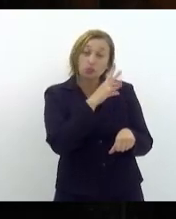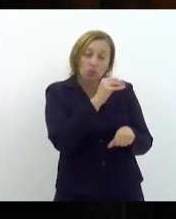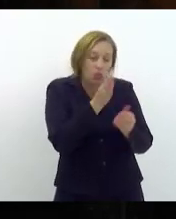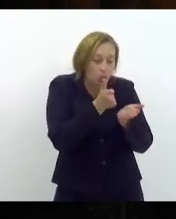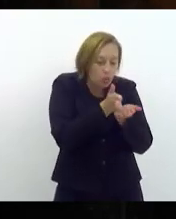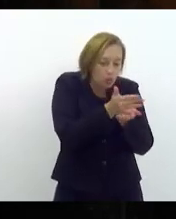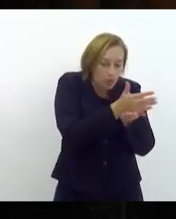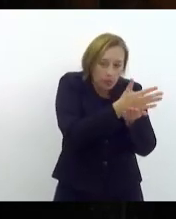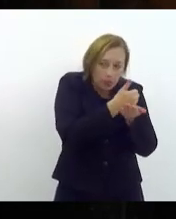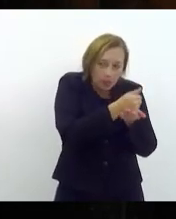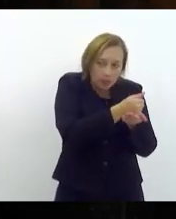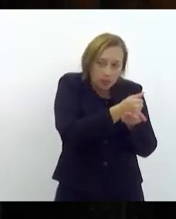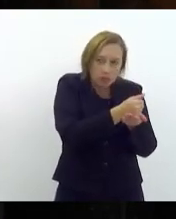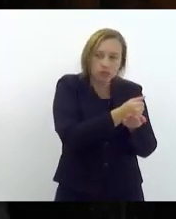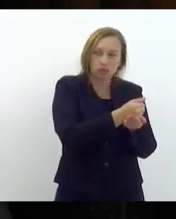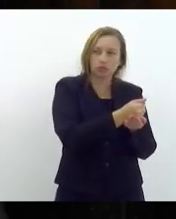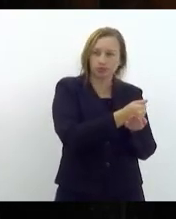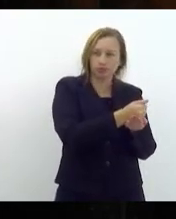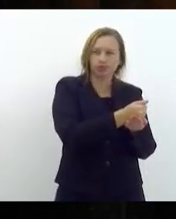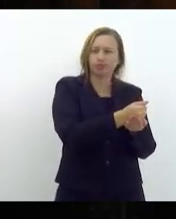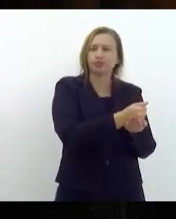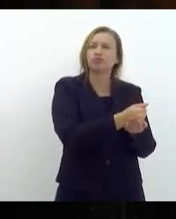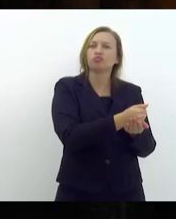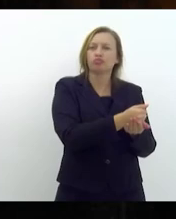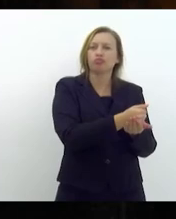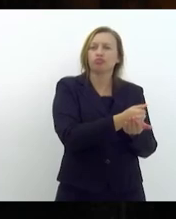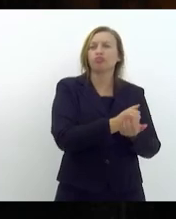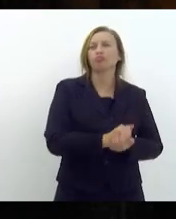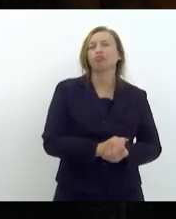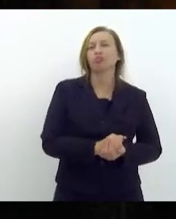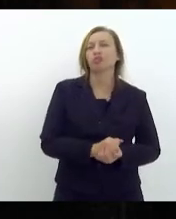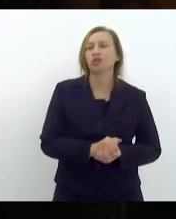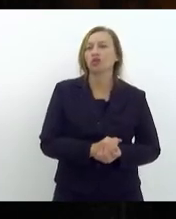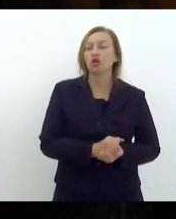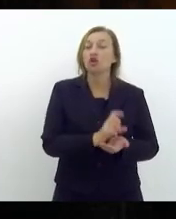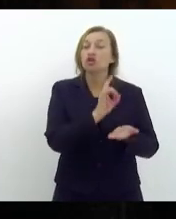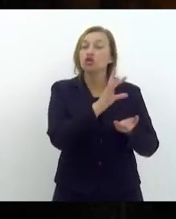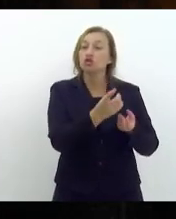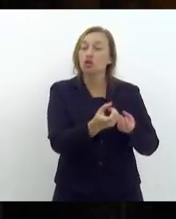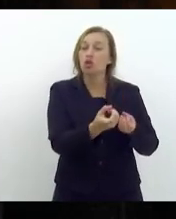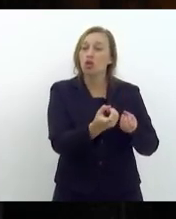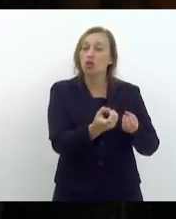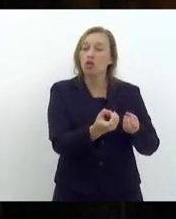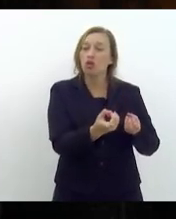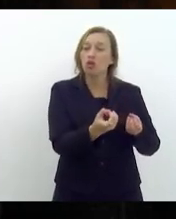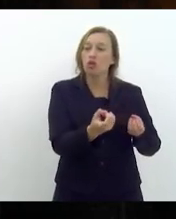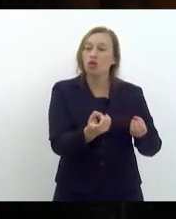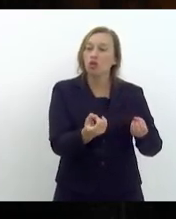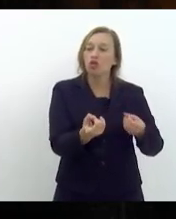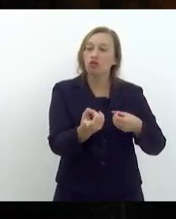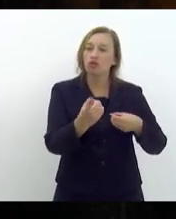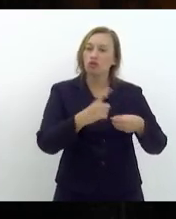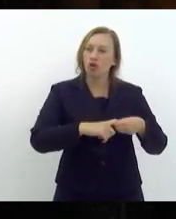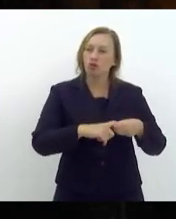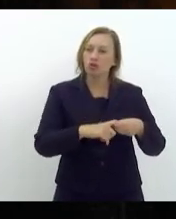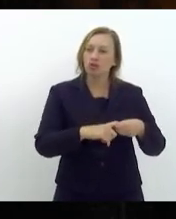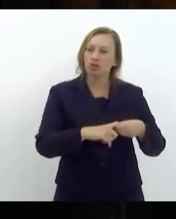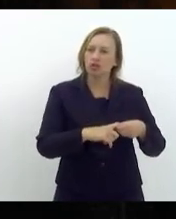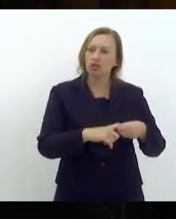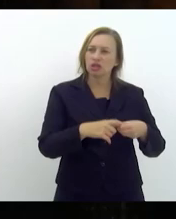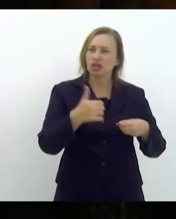que se arrecada no estado do Rio de Janeiro só retorna por ano em média